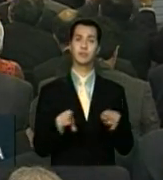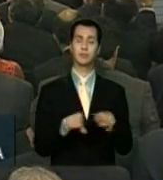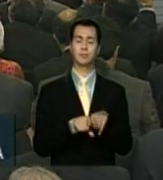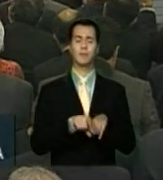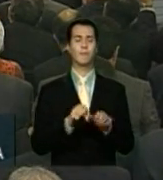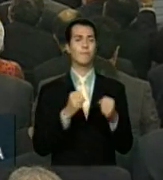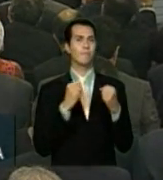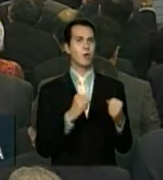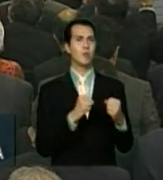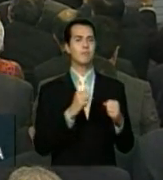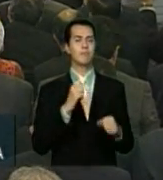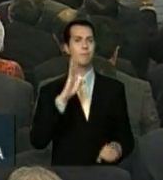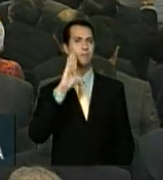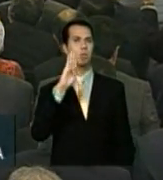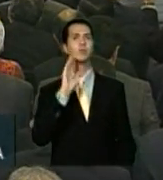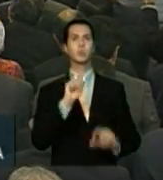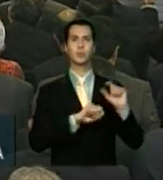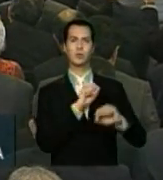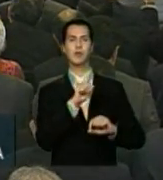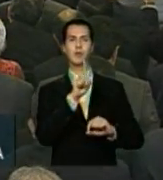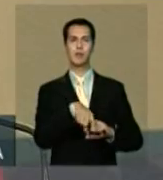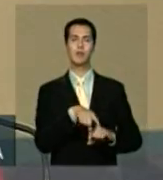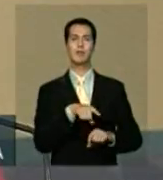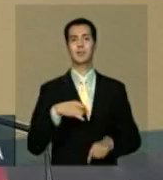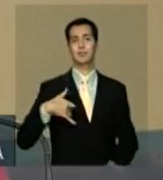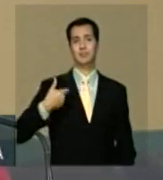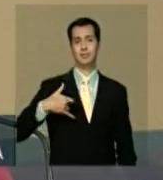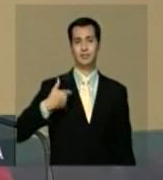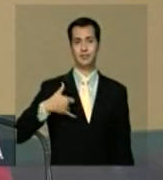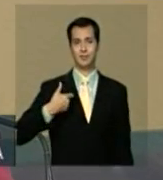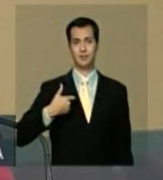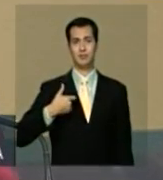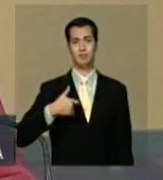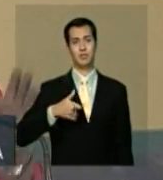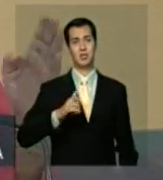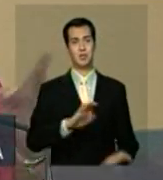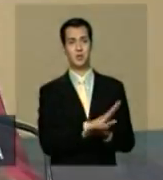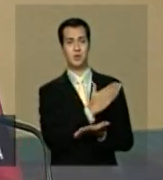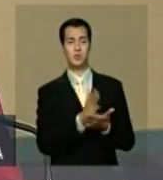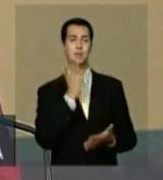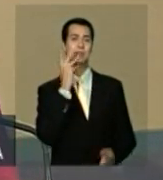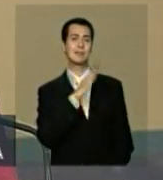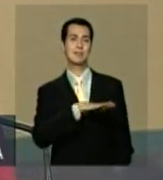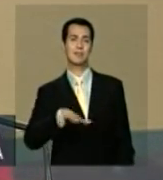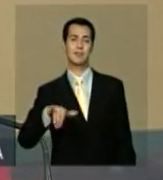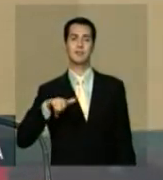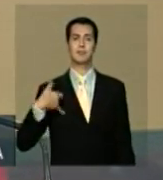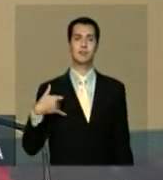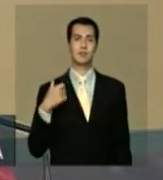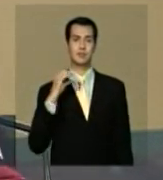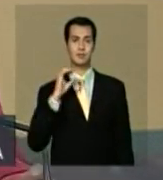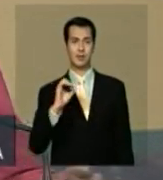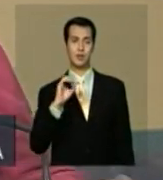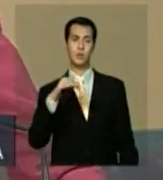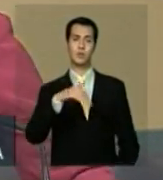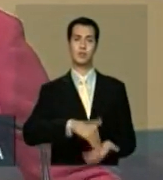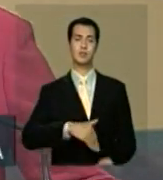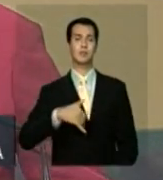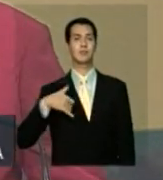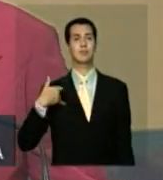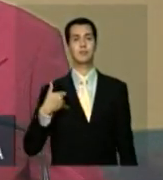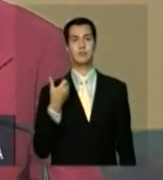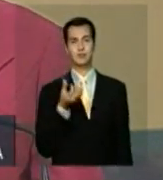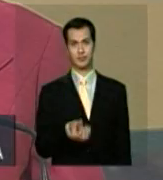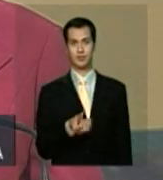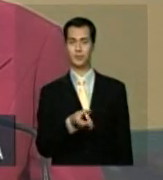mais fortemente naquela faixa etária das crianças de 0 a 6 anos é